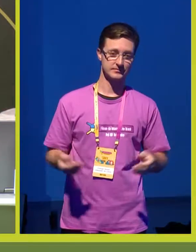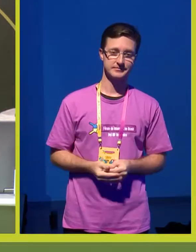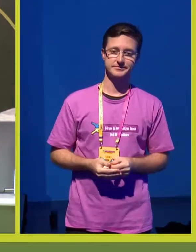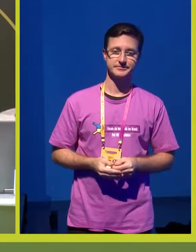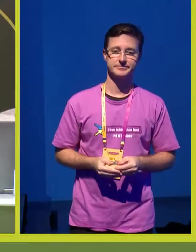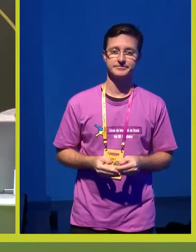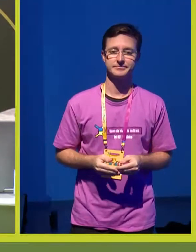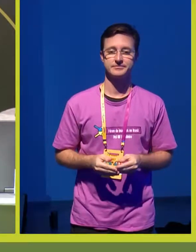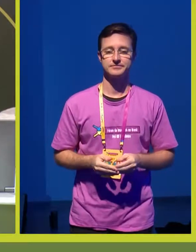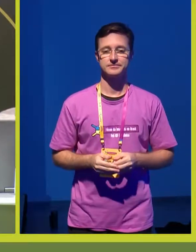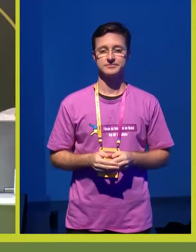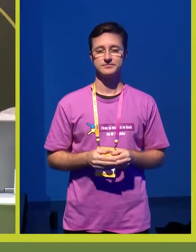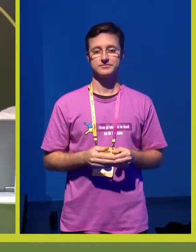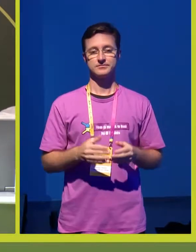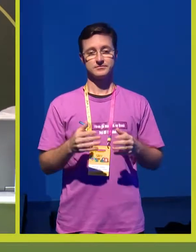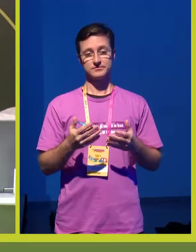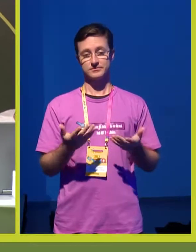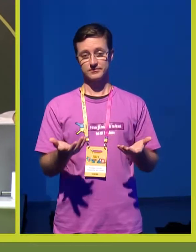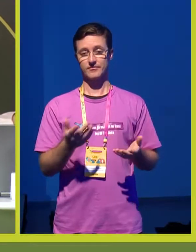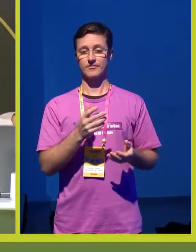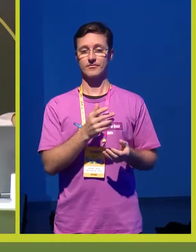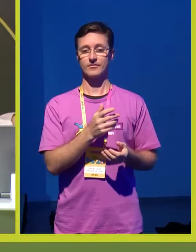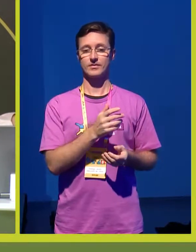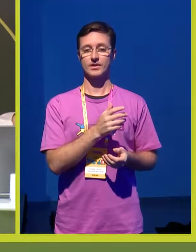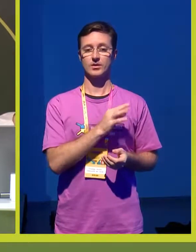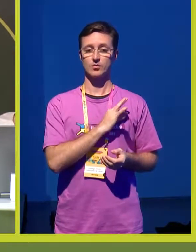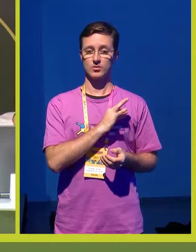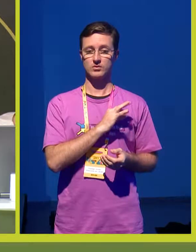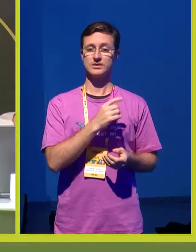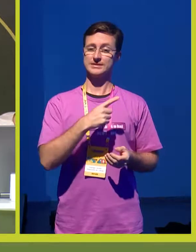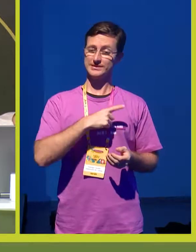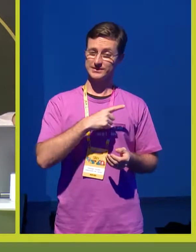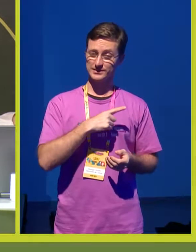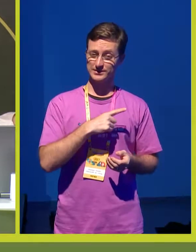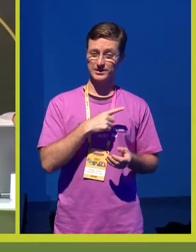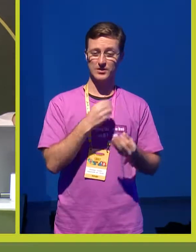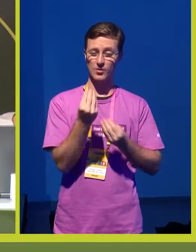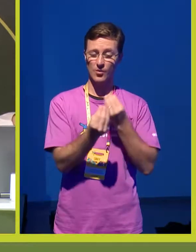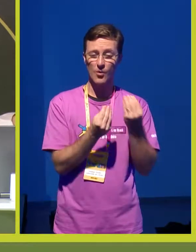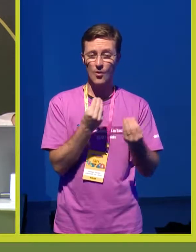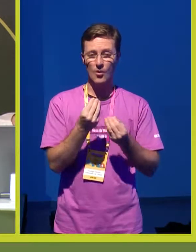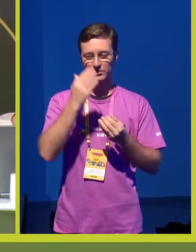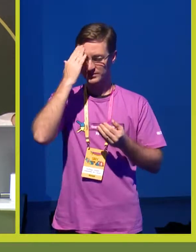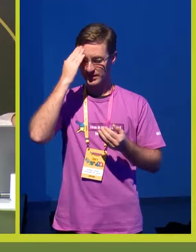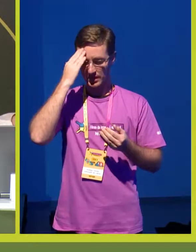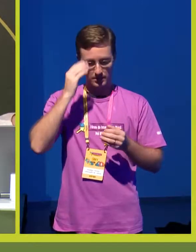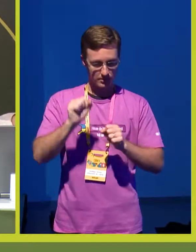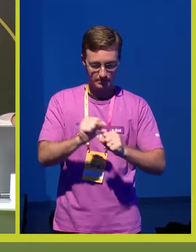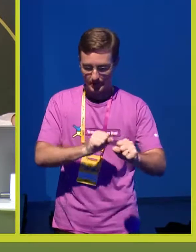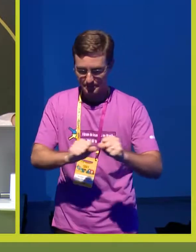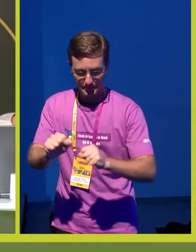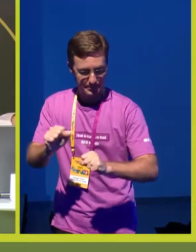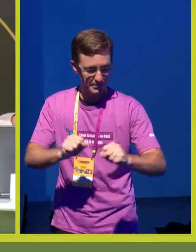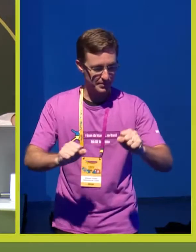os agentes têm assessoria técnica para não deixar rastros, lavam o produto do crime,